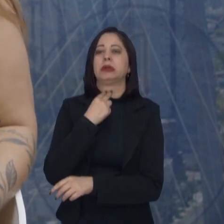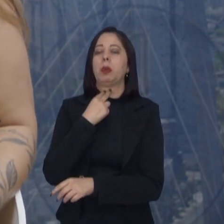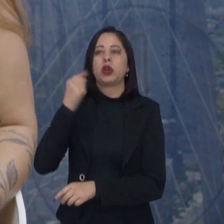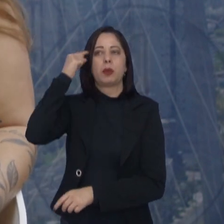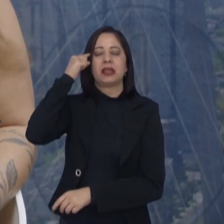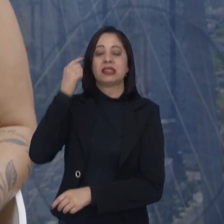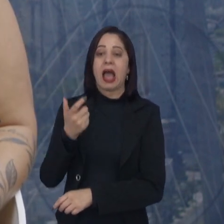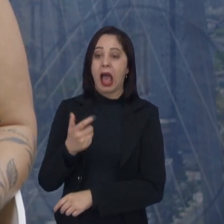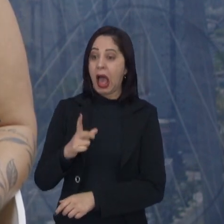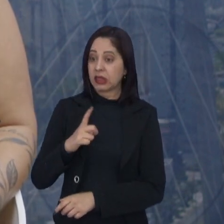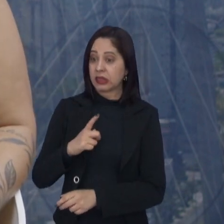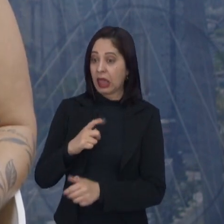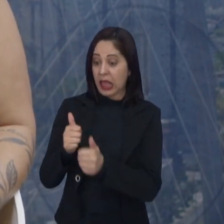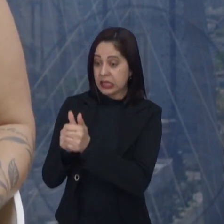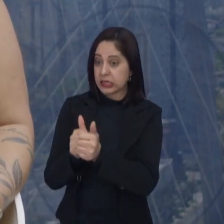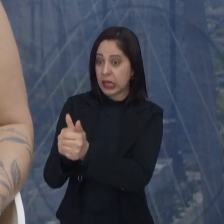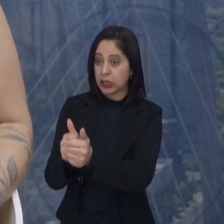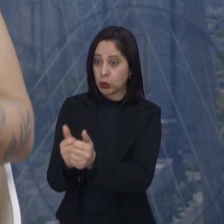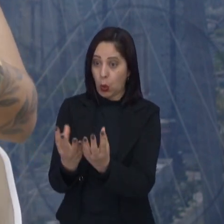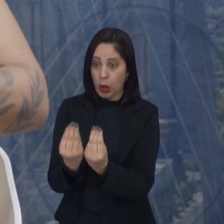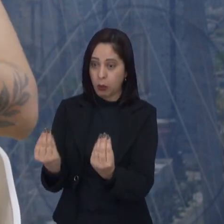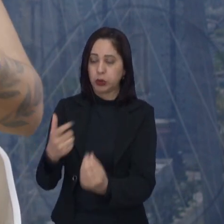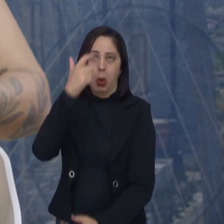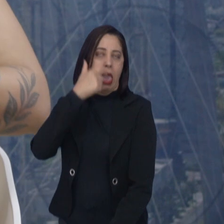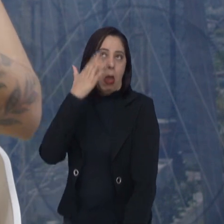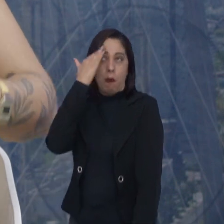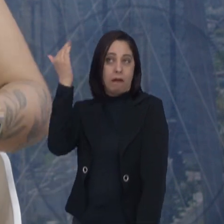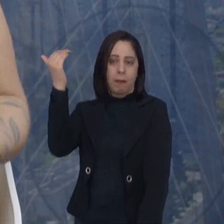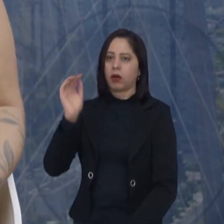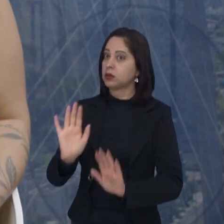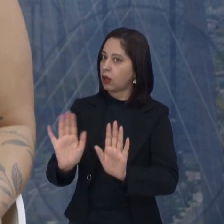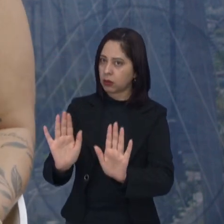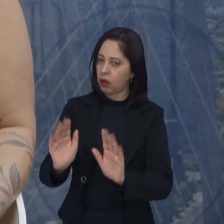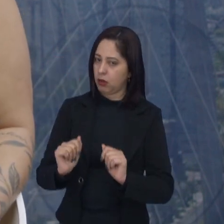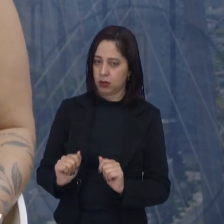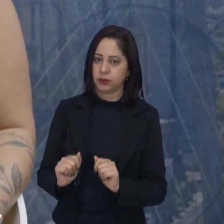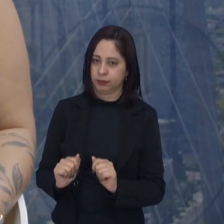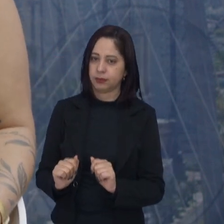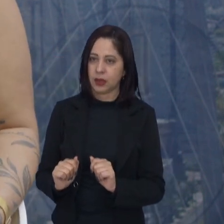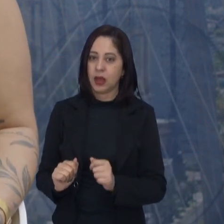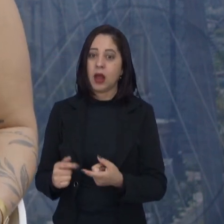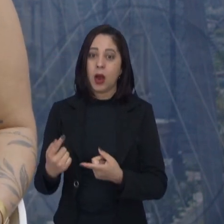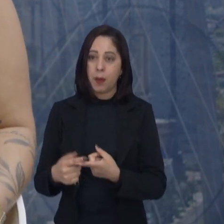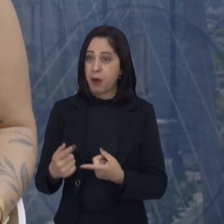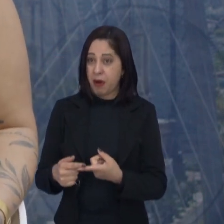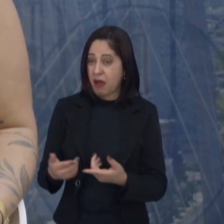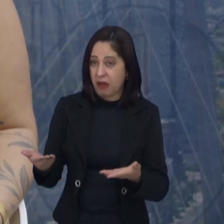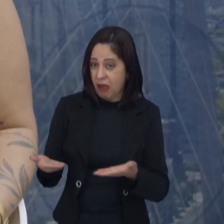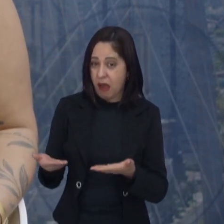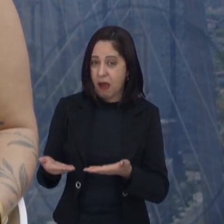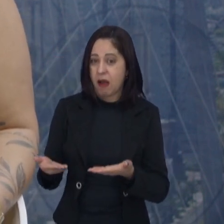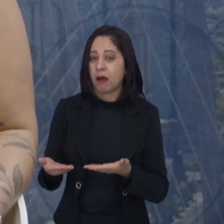alcance, né? Se você, hoje até porque o Instagram, ele não facilita tanto, né? O algoritmo não facilita, ele não é tão bondoso com quem